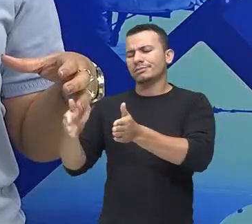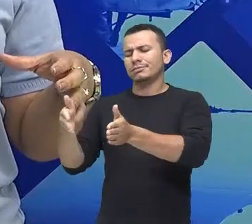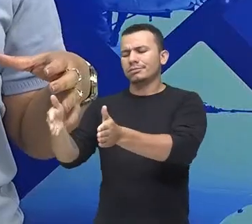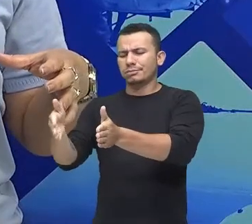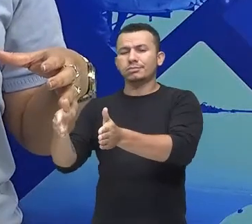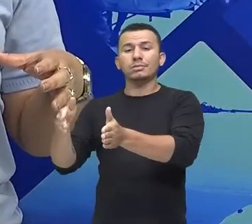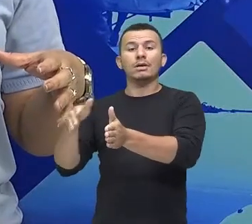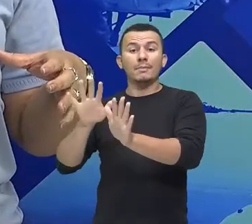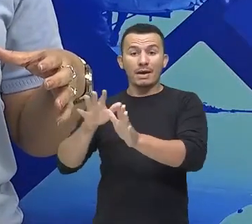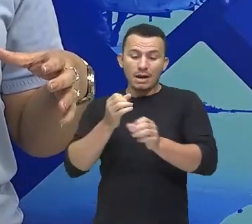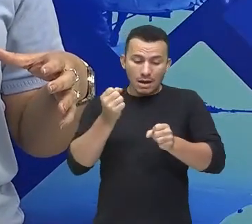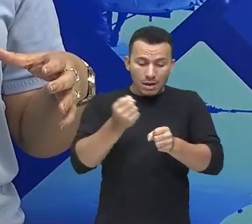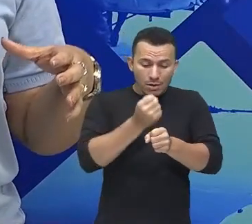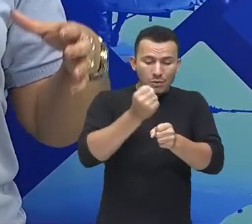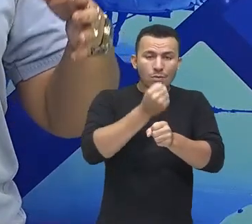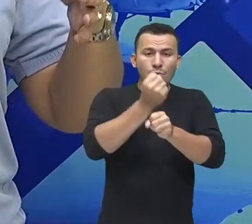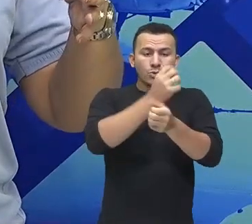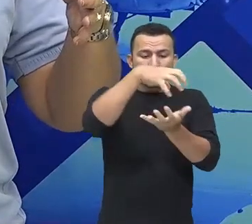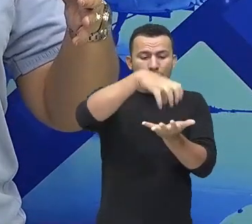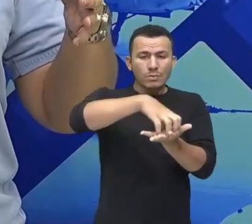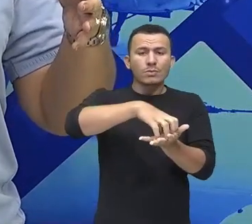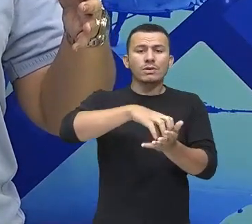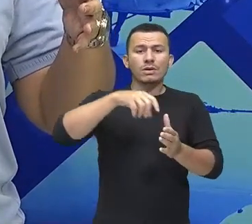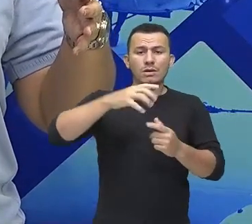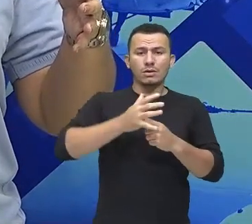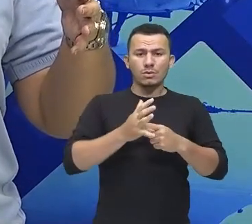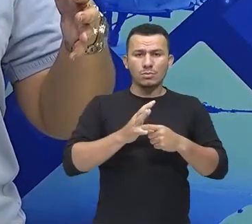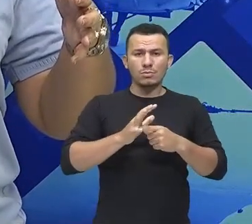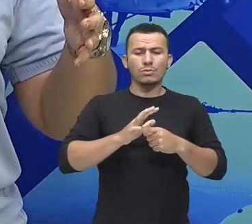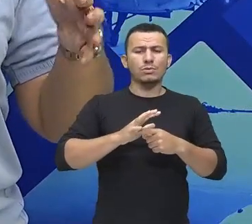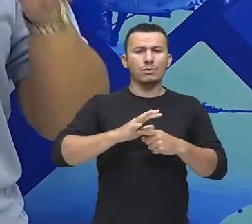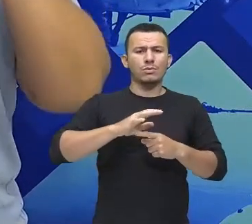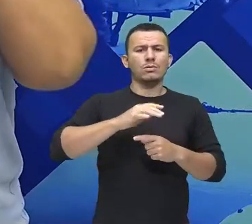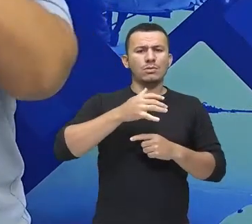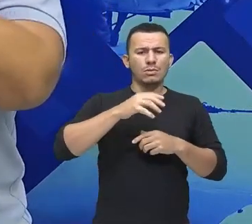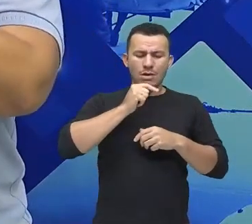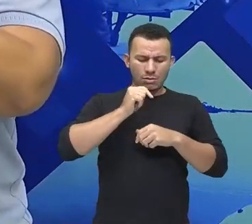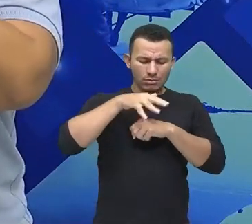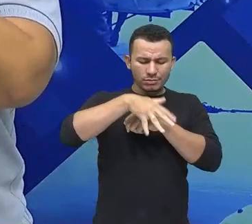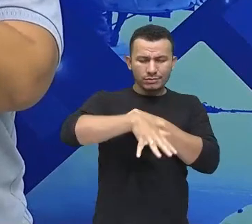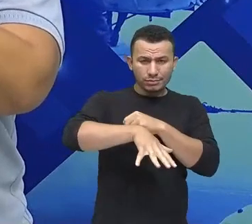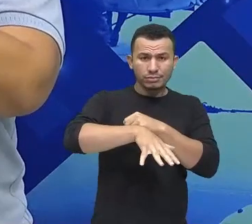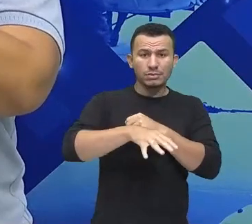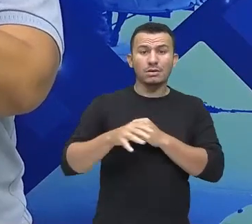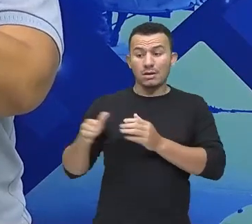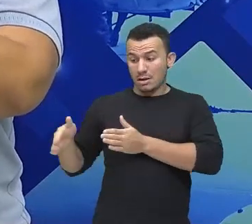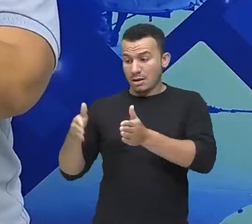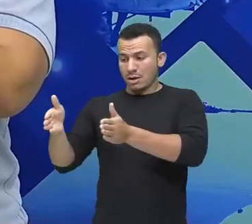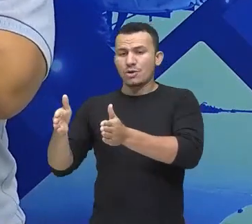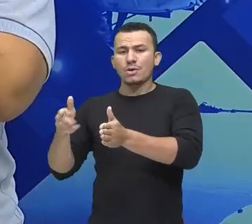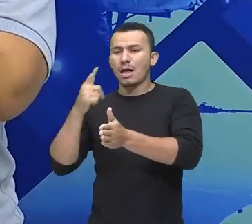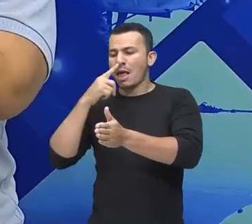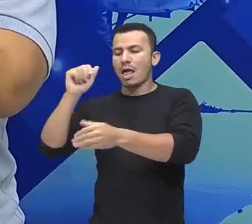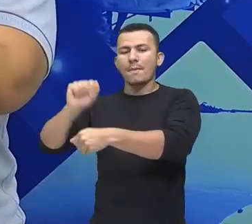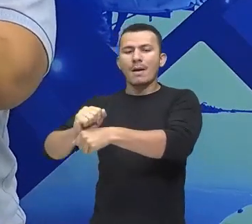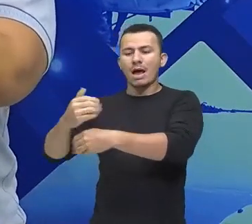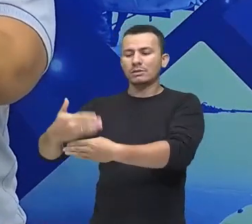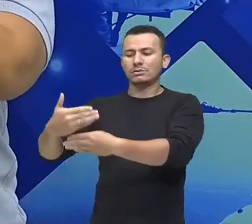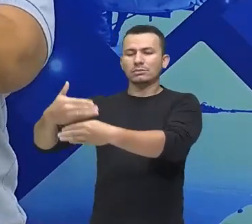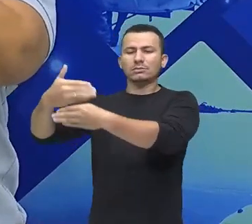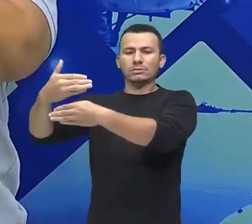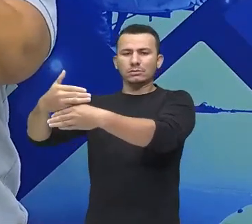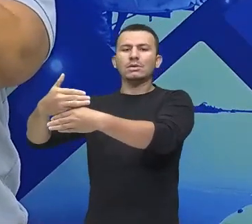para construir a usina hidrelétrica. Esse rio é interditado para que possa